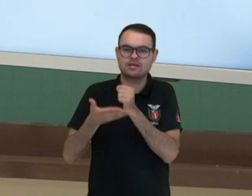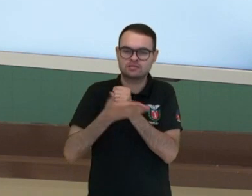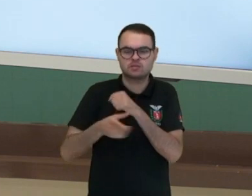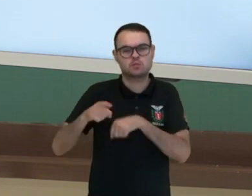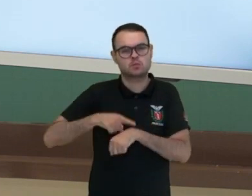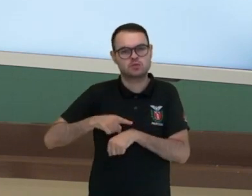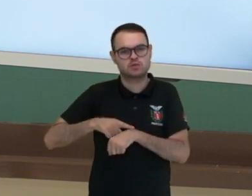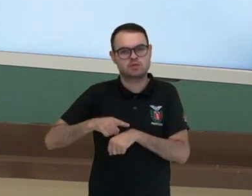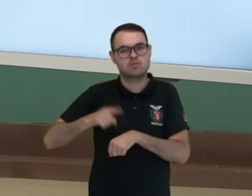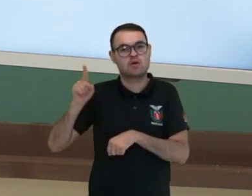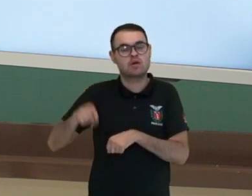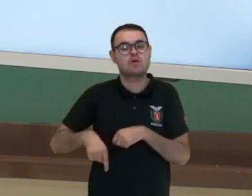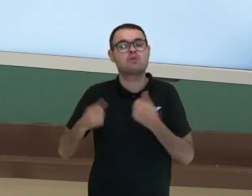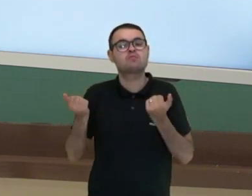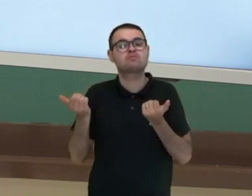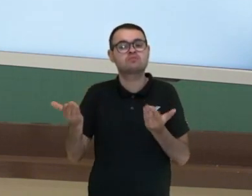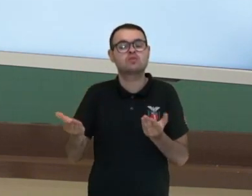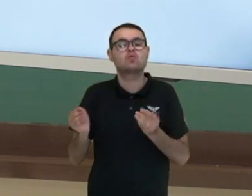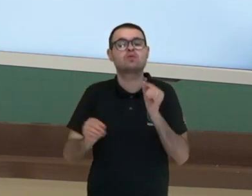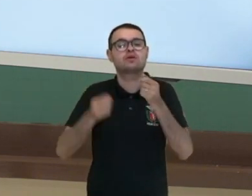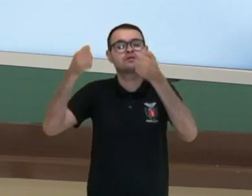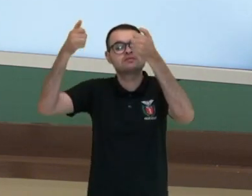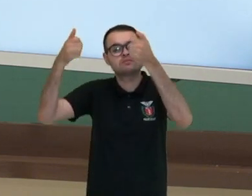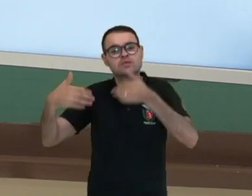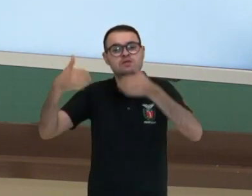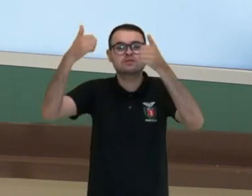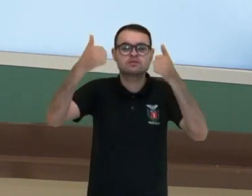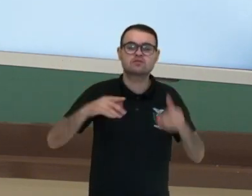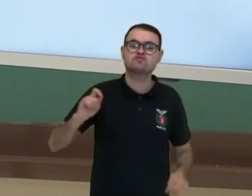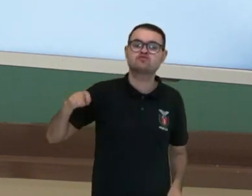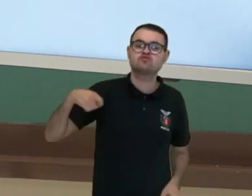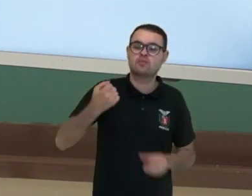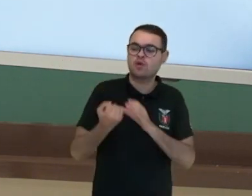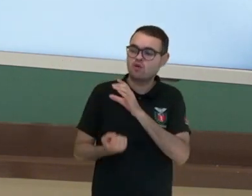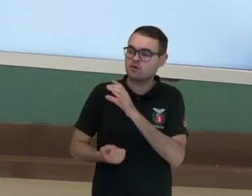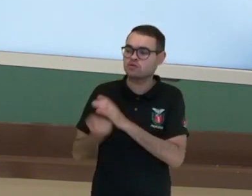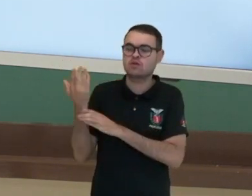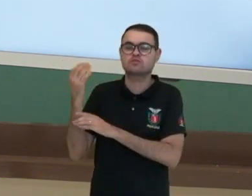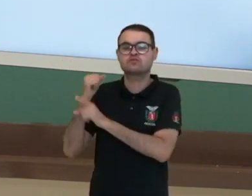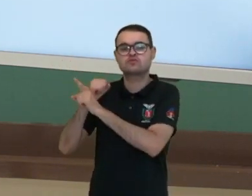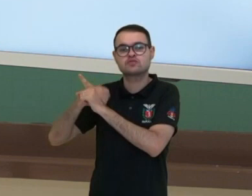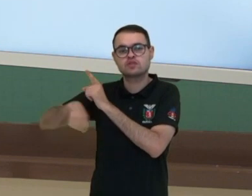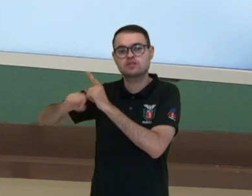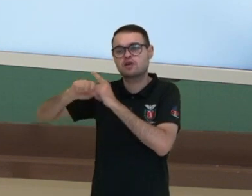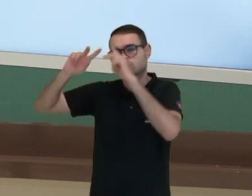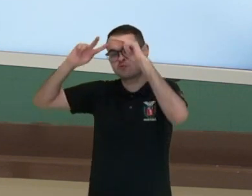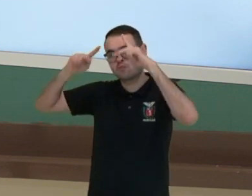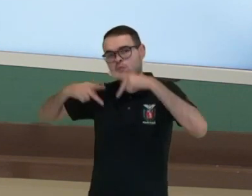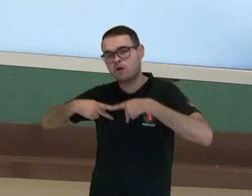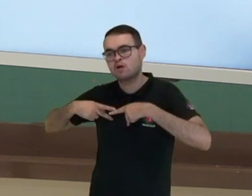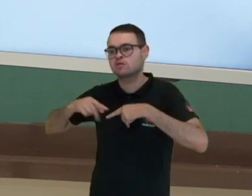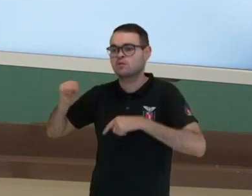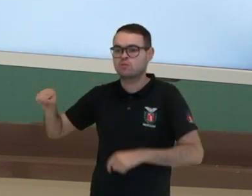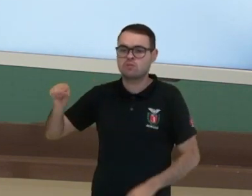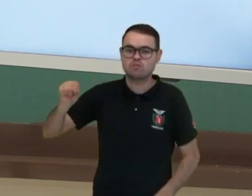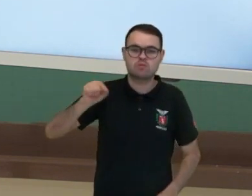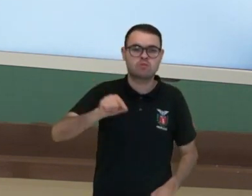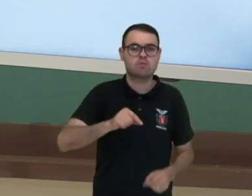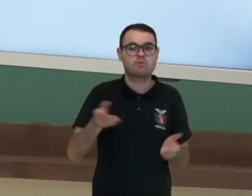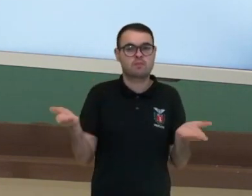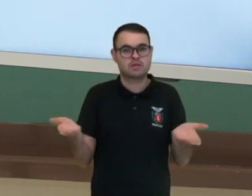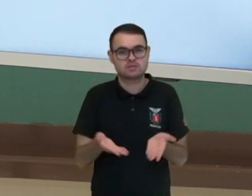ela busca fornecer explicações sobre as origens das sociedades humanas do presente e do